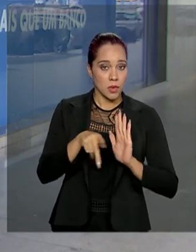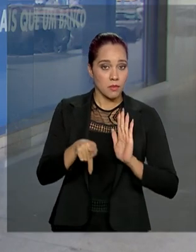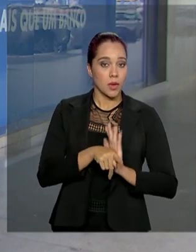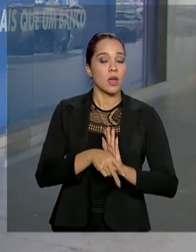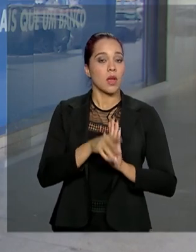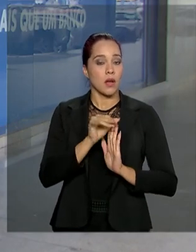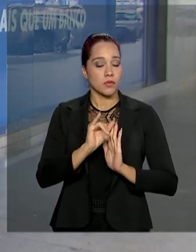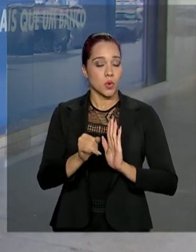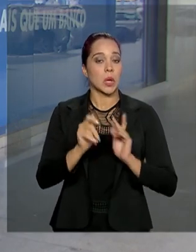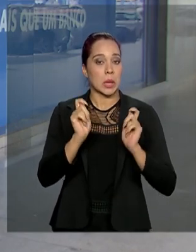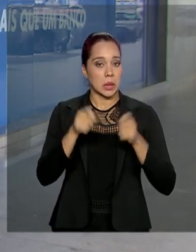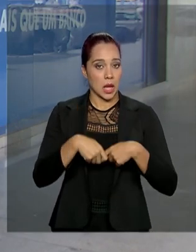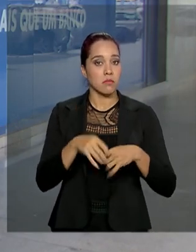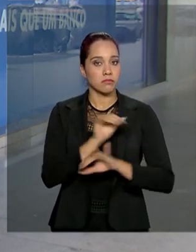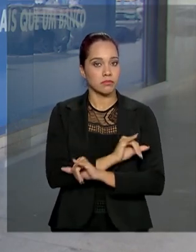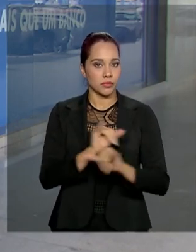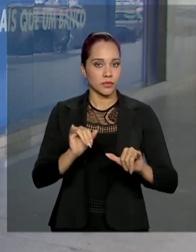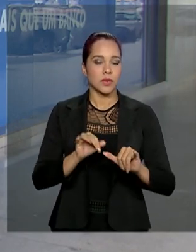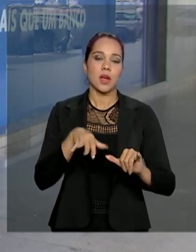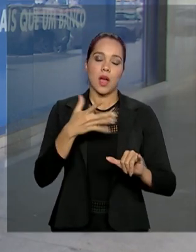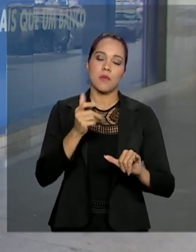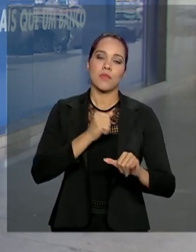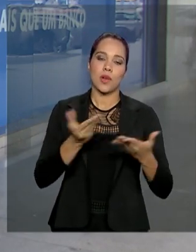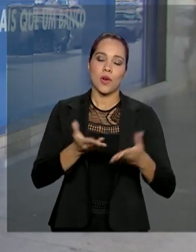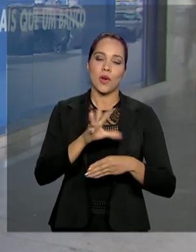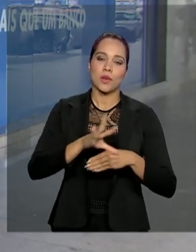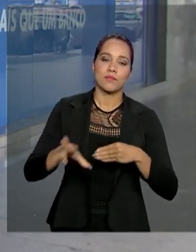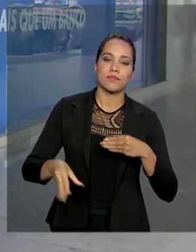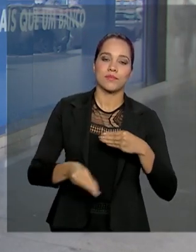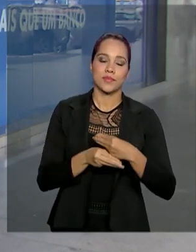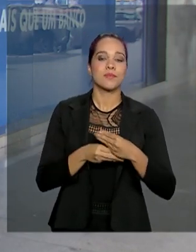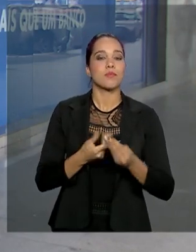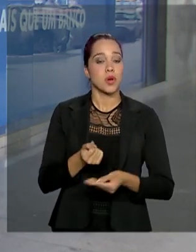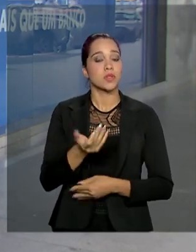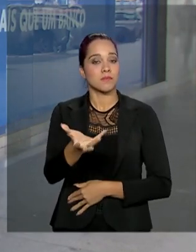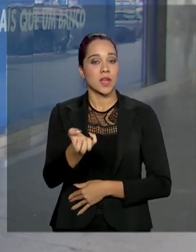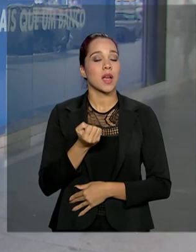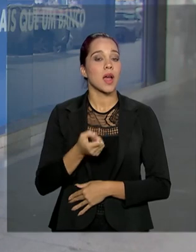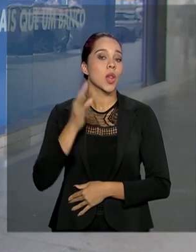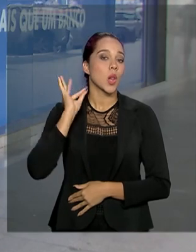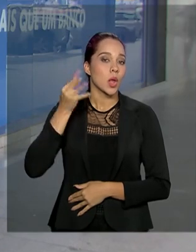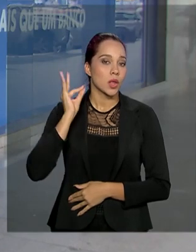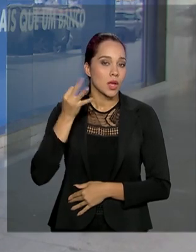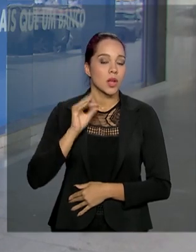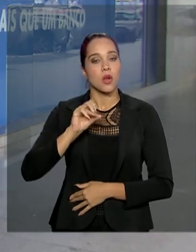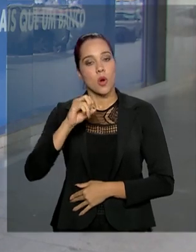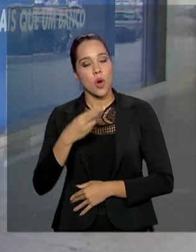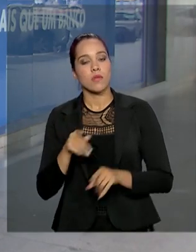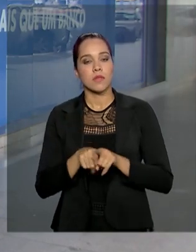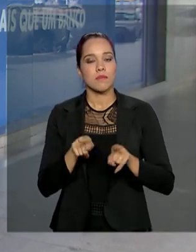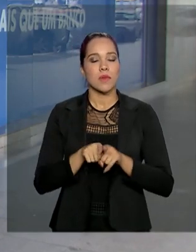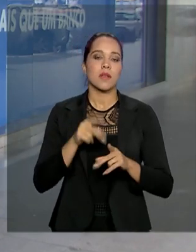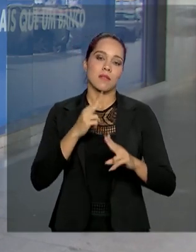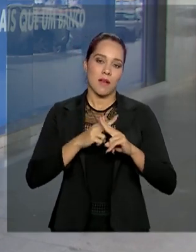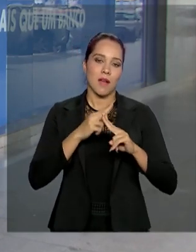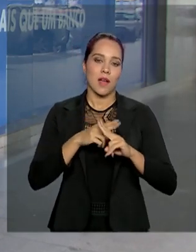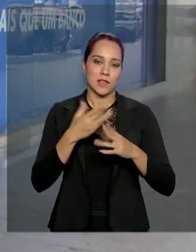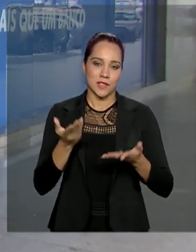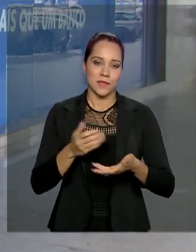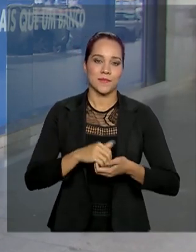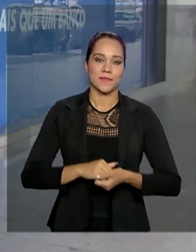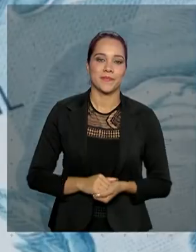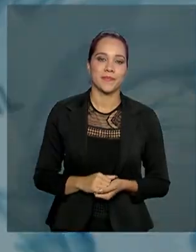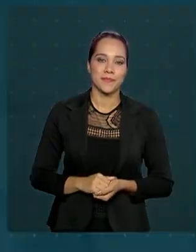saque de 500 reais foi publicada pode agora pegar a diferença nas casas lotéricas ou nas agências da caixa econômica